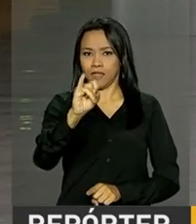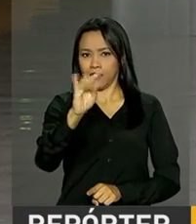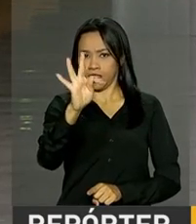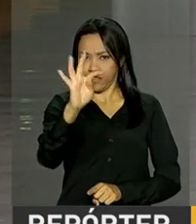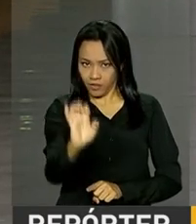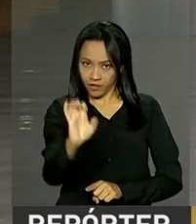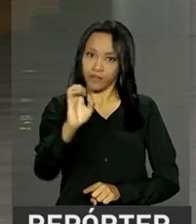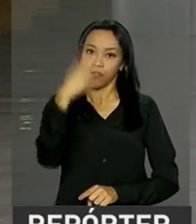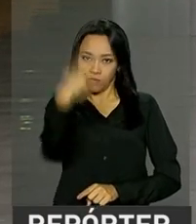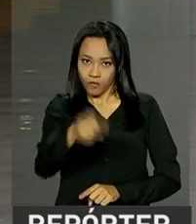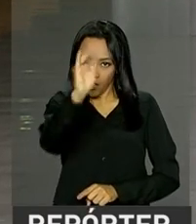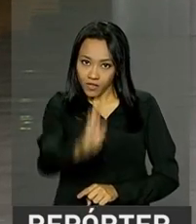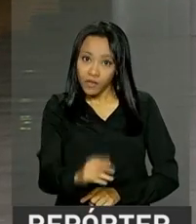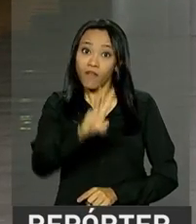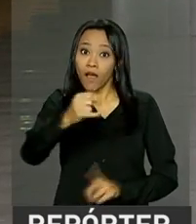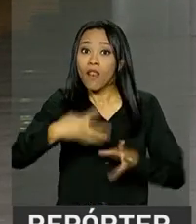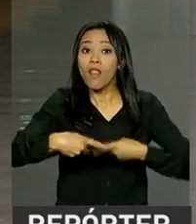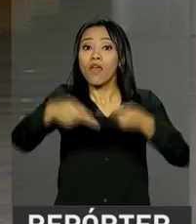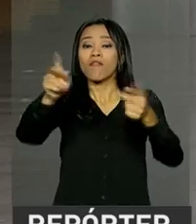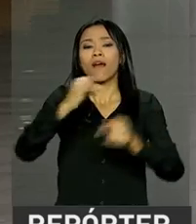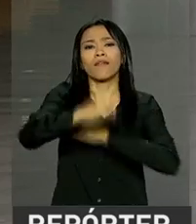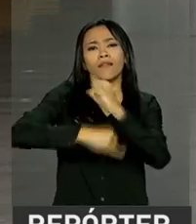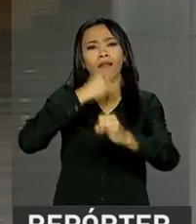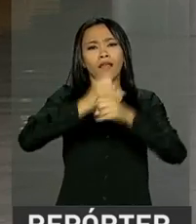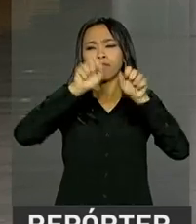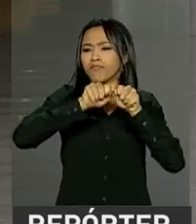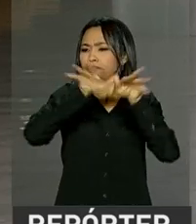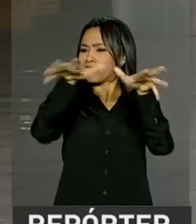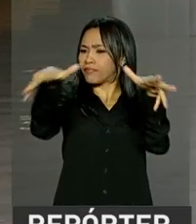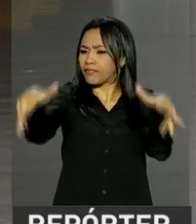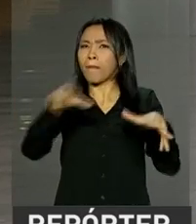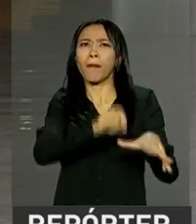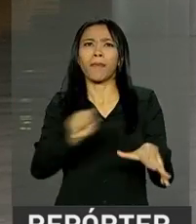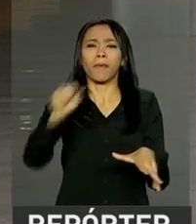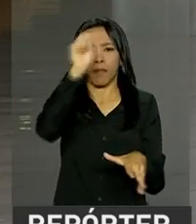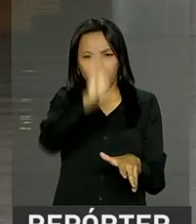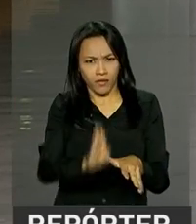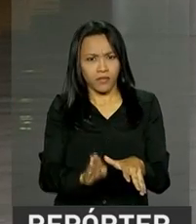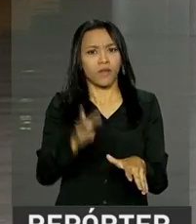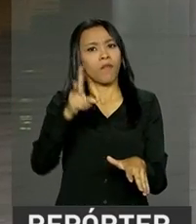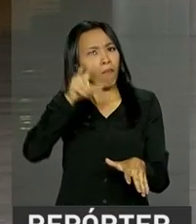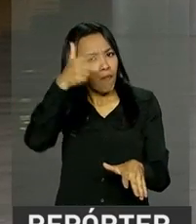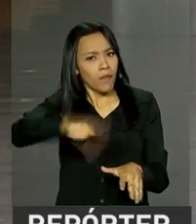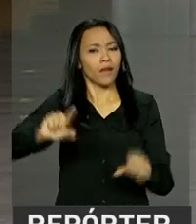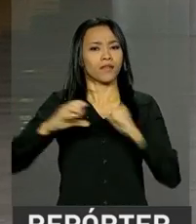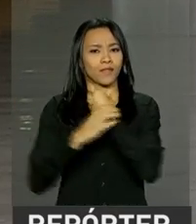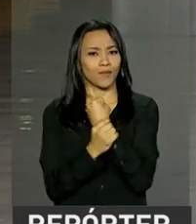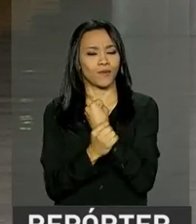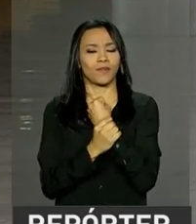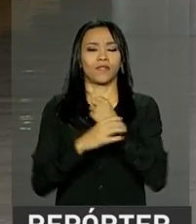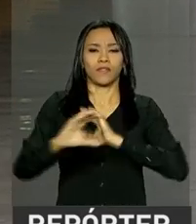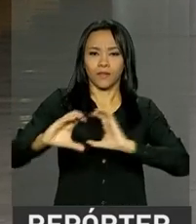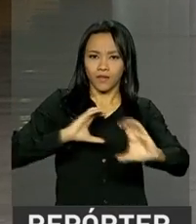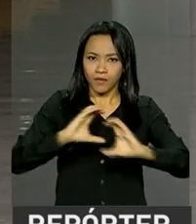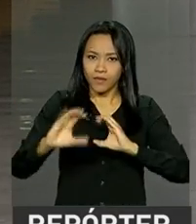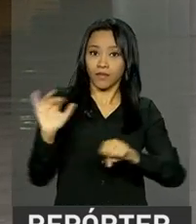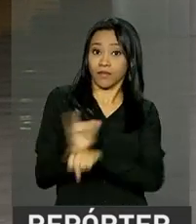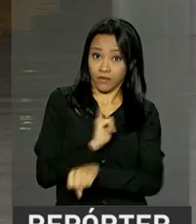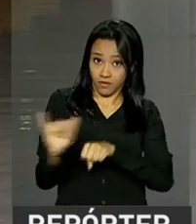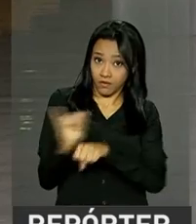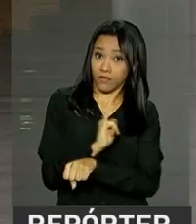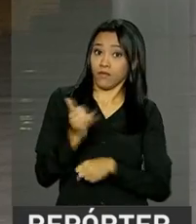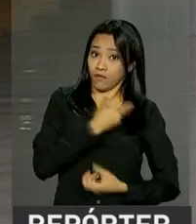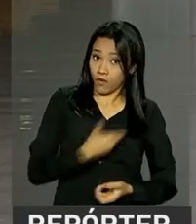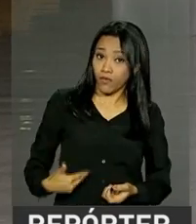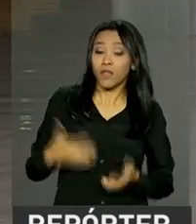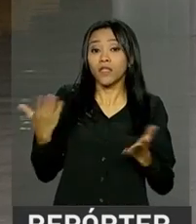a internet banda larga Principalmente as áreas remotas do país e vai dar mais segurança a comunicação est estratégica do governo